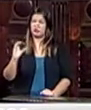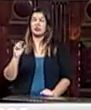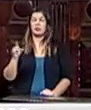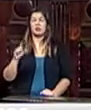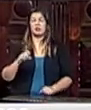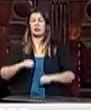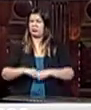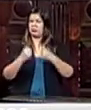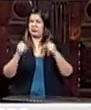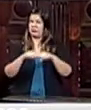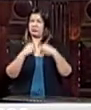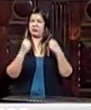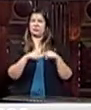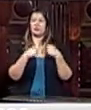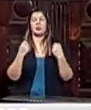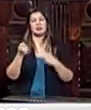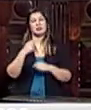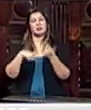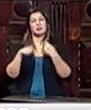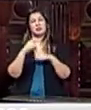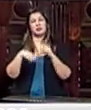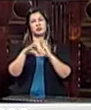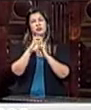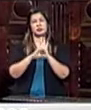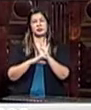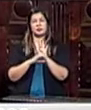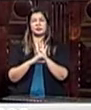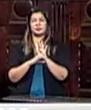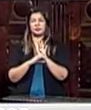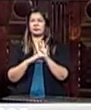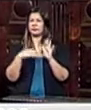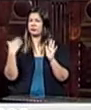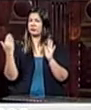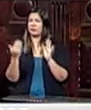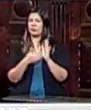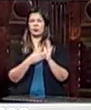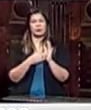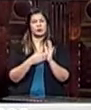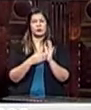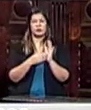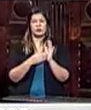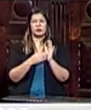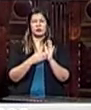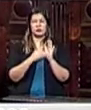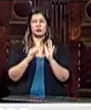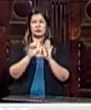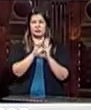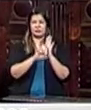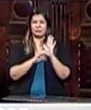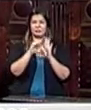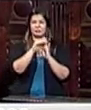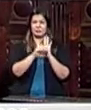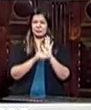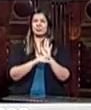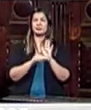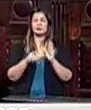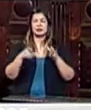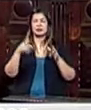destrói, na ordem econômica da Constituição, todos os dispositivos que garantiam a